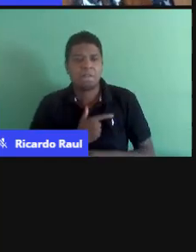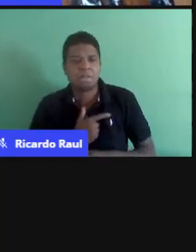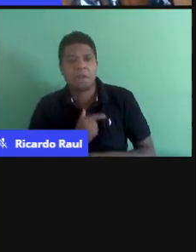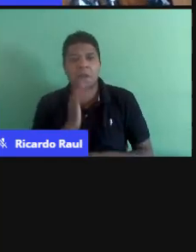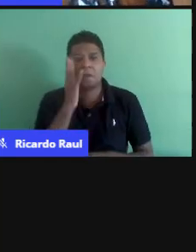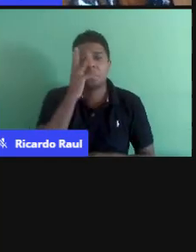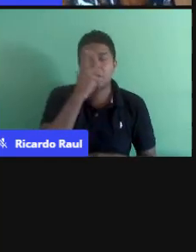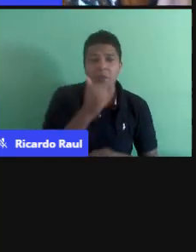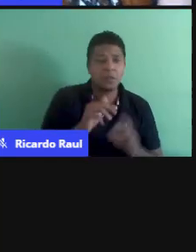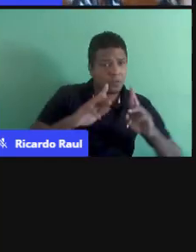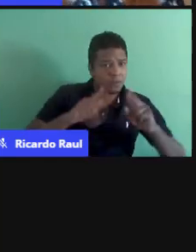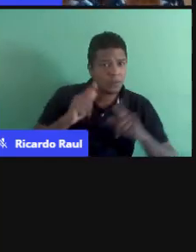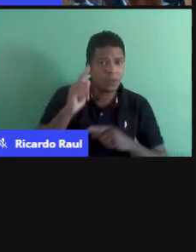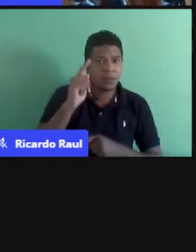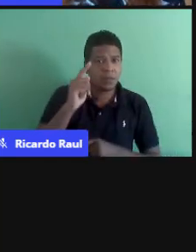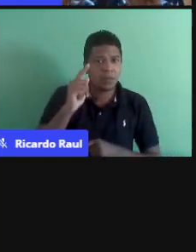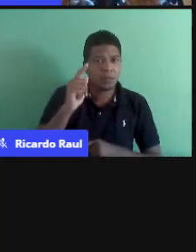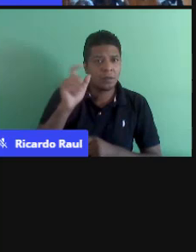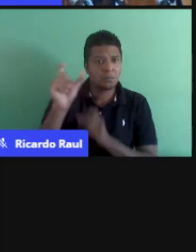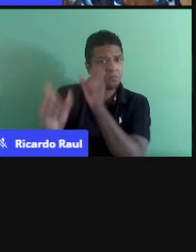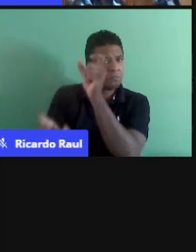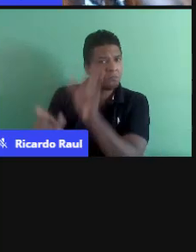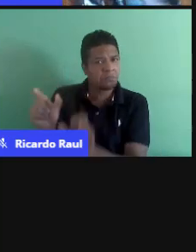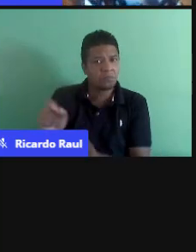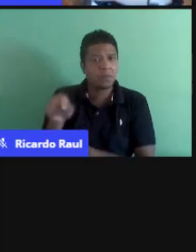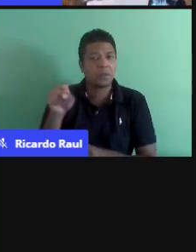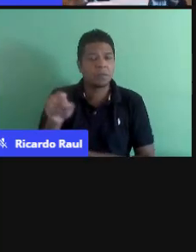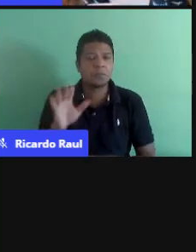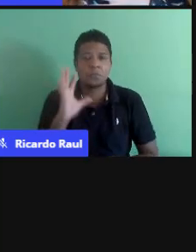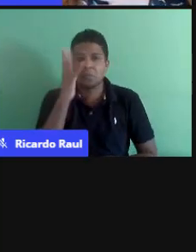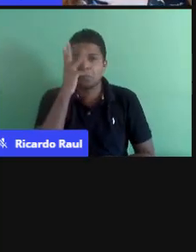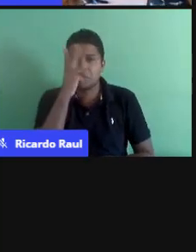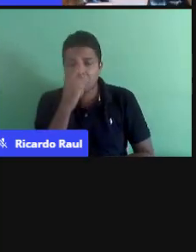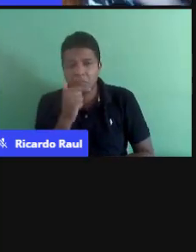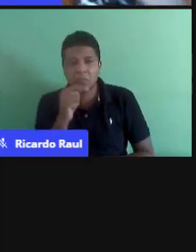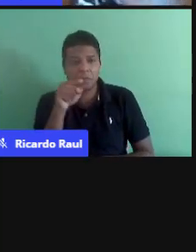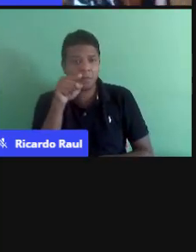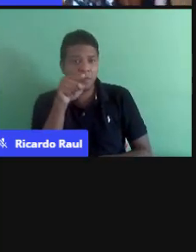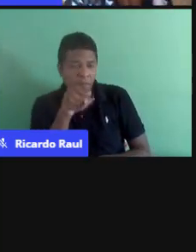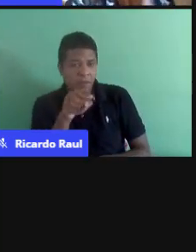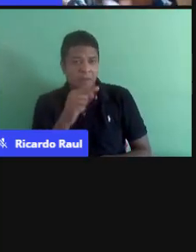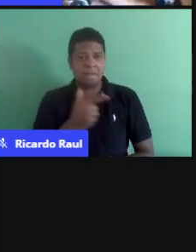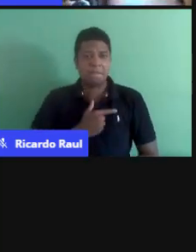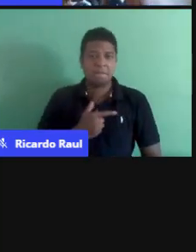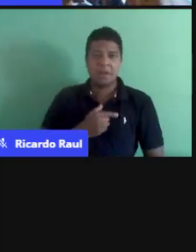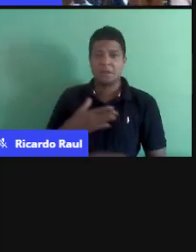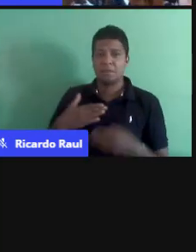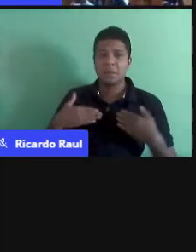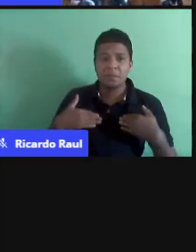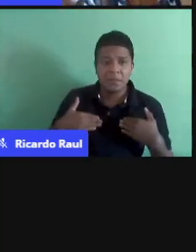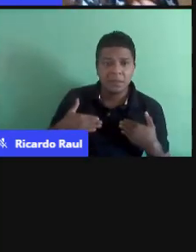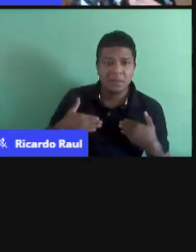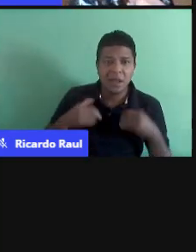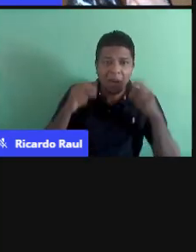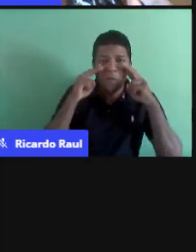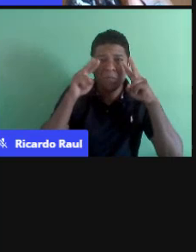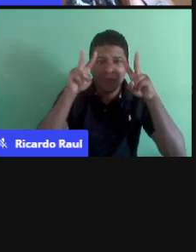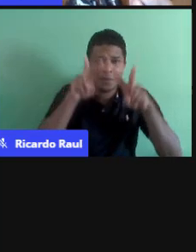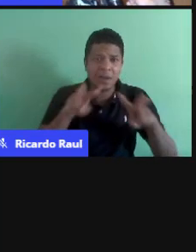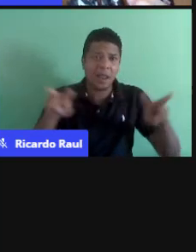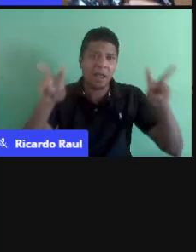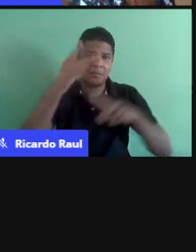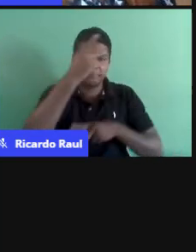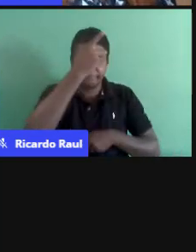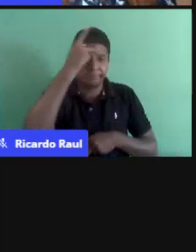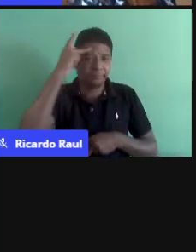para as pessoas. O que é bonito para você pode ser feio para mim e vice-versa. É o olhar das pessoas,